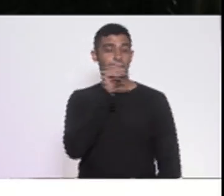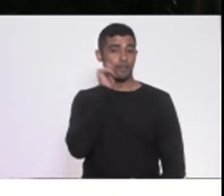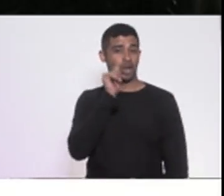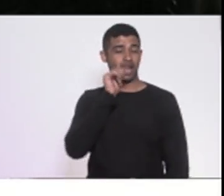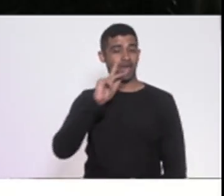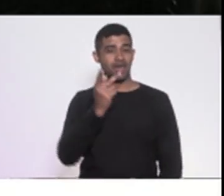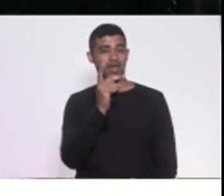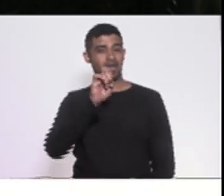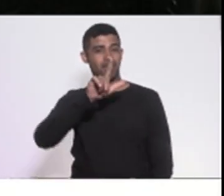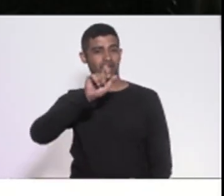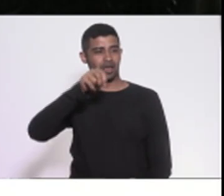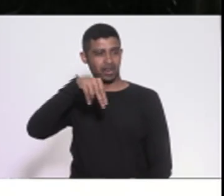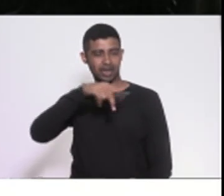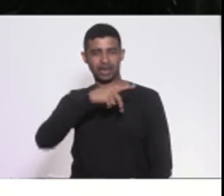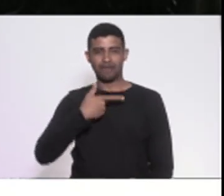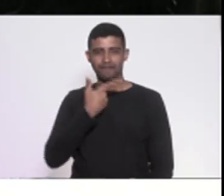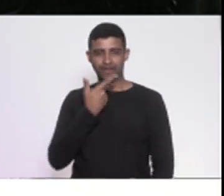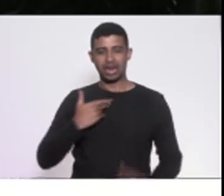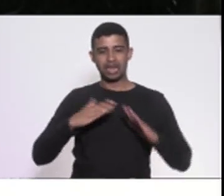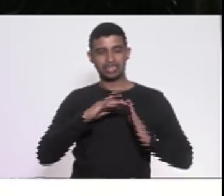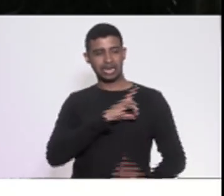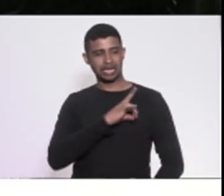Pessoa Desaparecida,